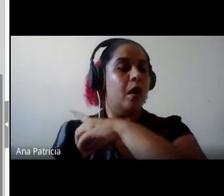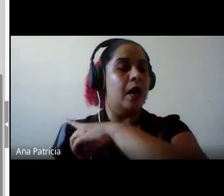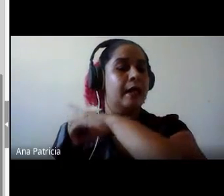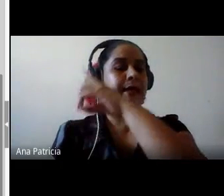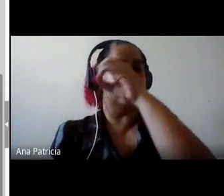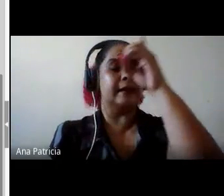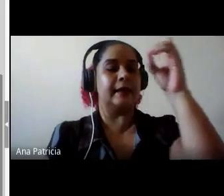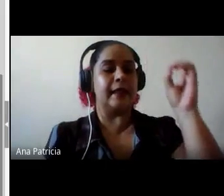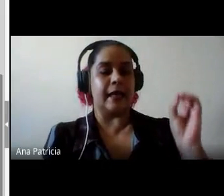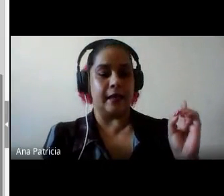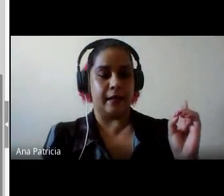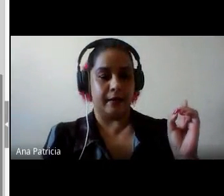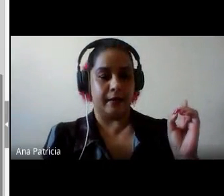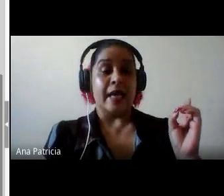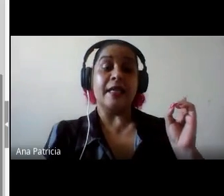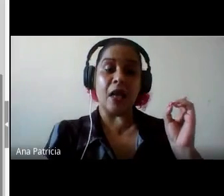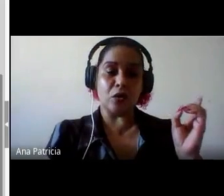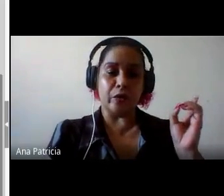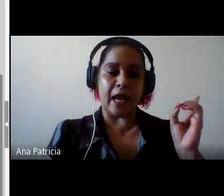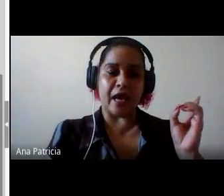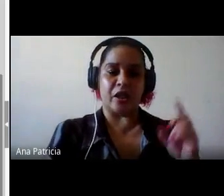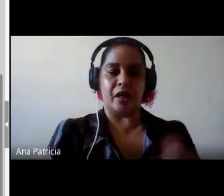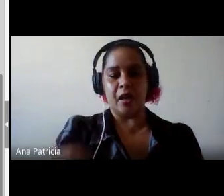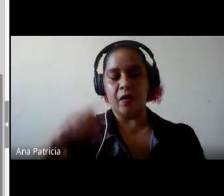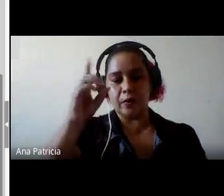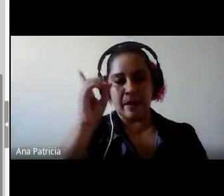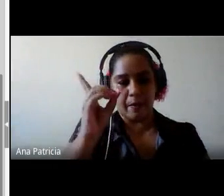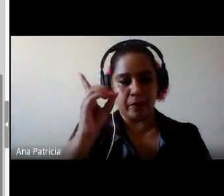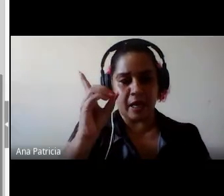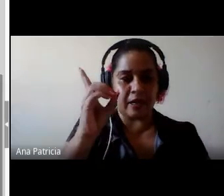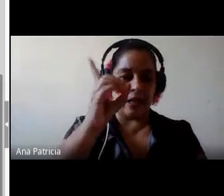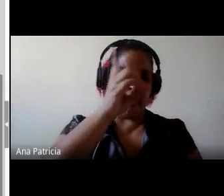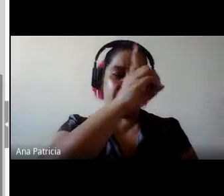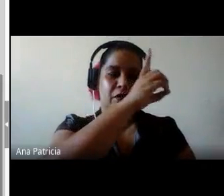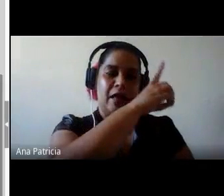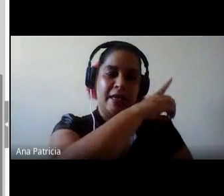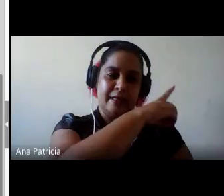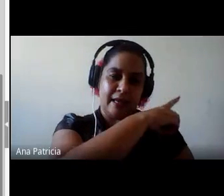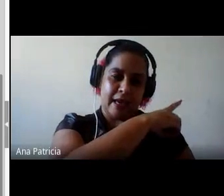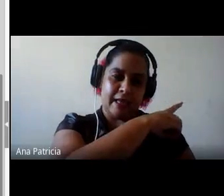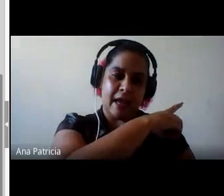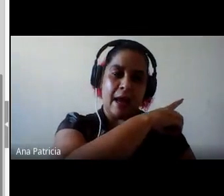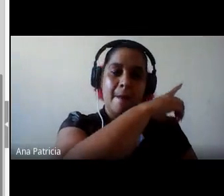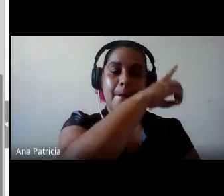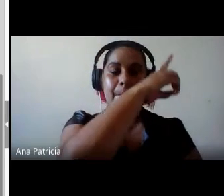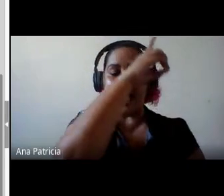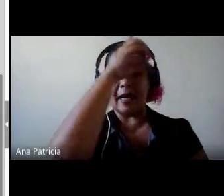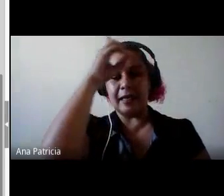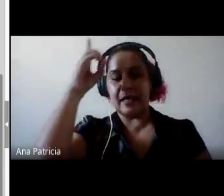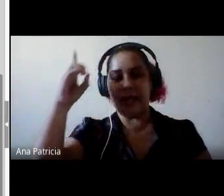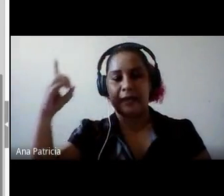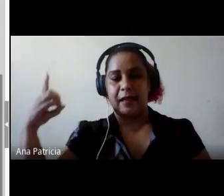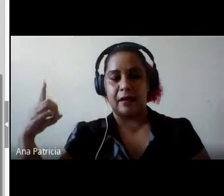Bom dia. Se eu sou destra, eu vou usar minha mão direita, eu venho da esquerda